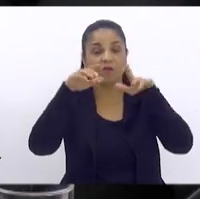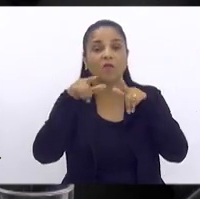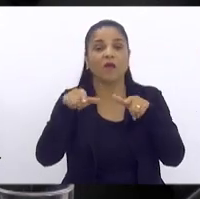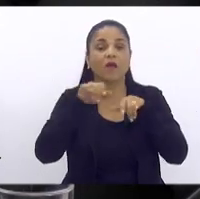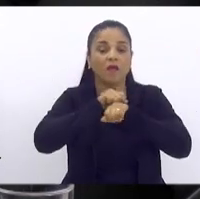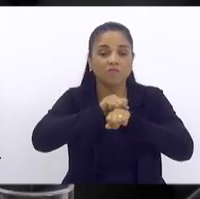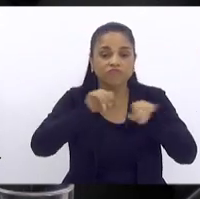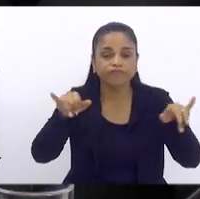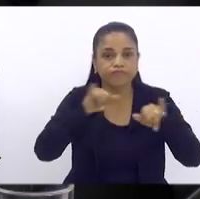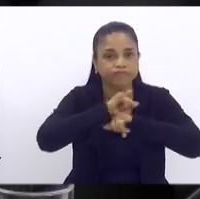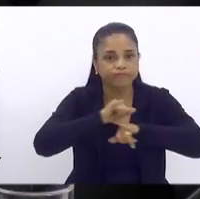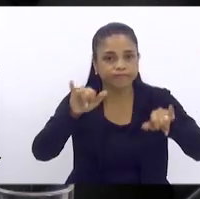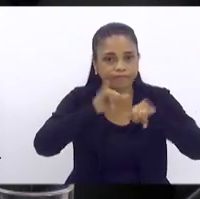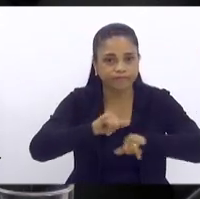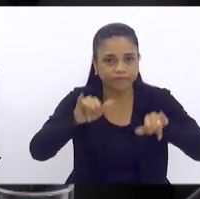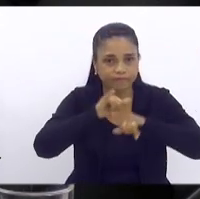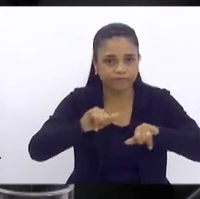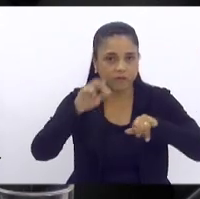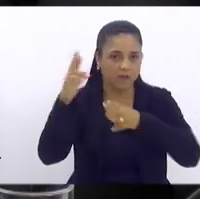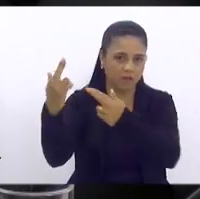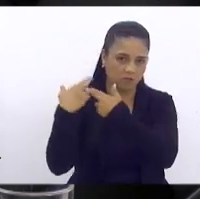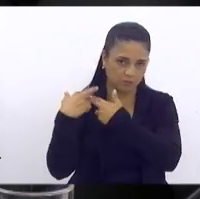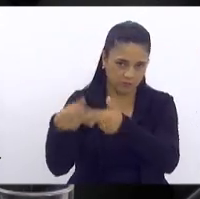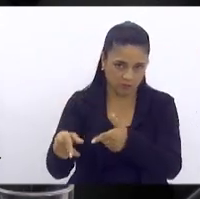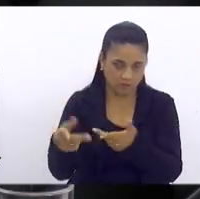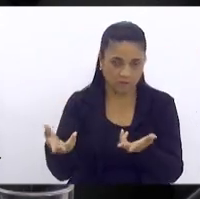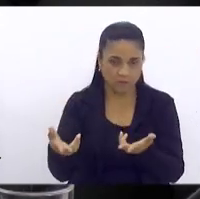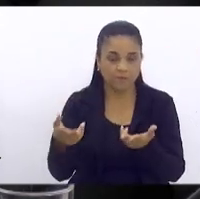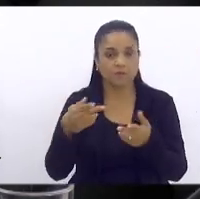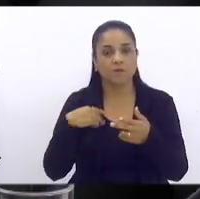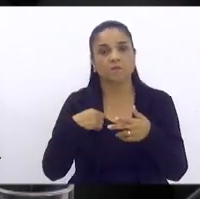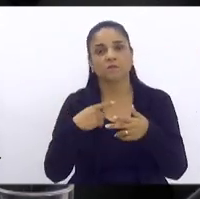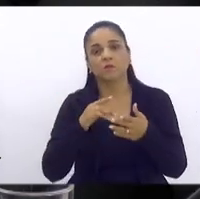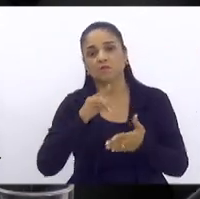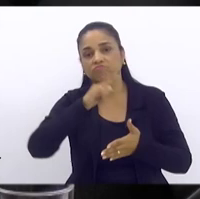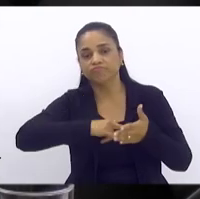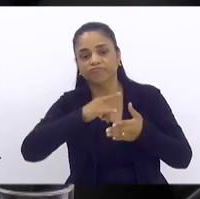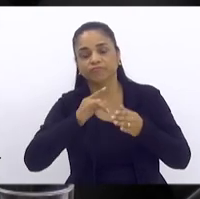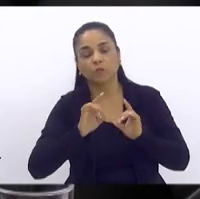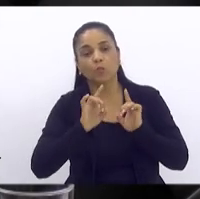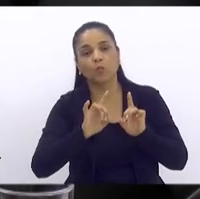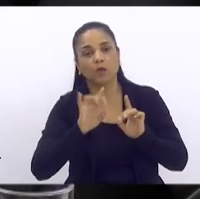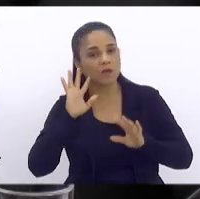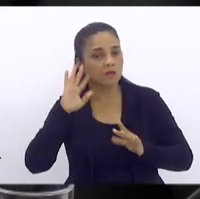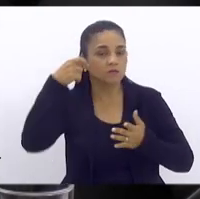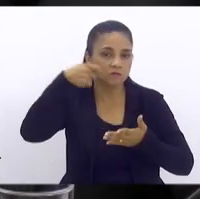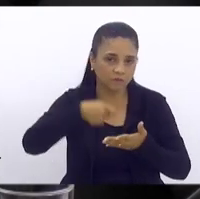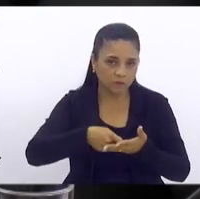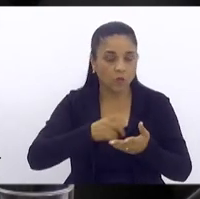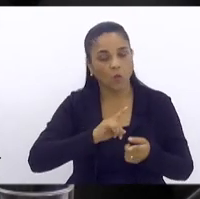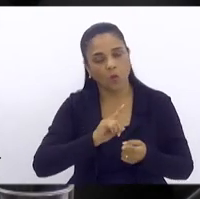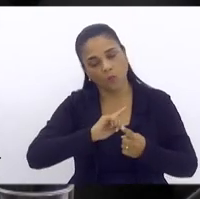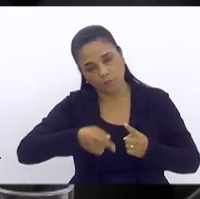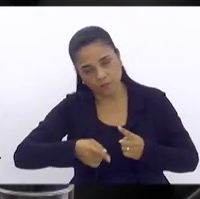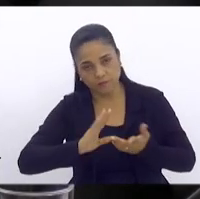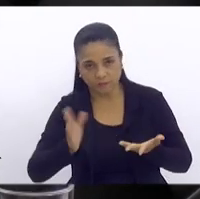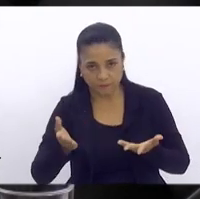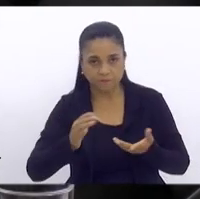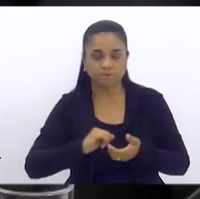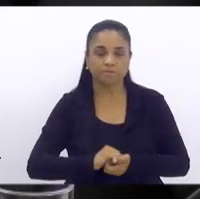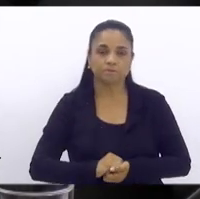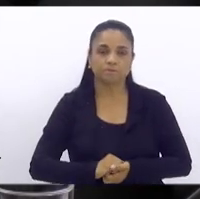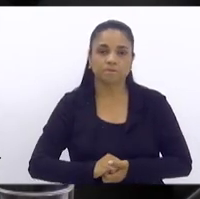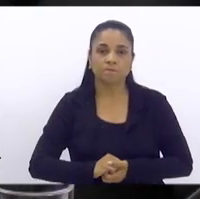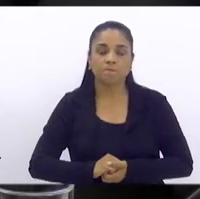divulgação sobre as medidas, né, que foram deferidas, parcialmente concedidas ou indeferidas. E aí